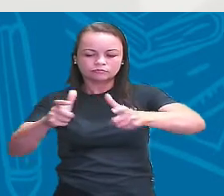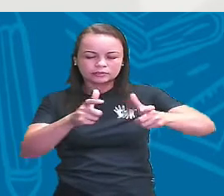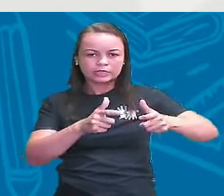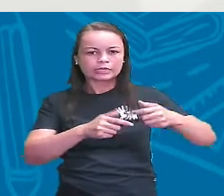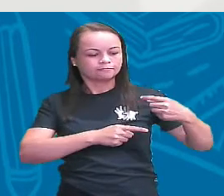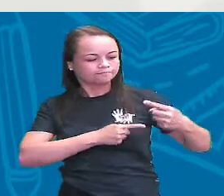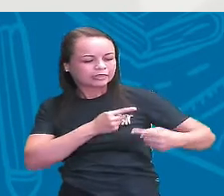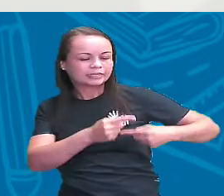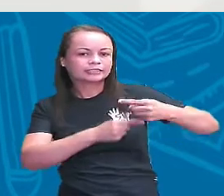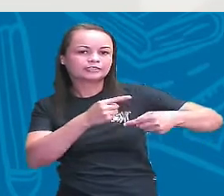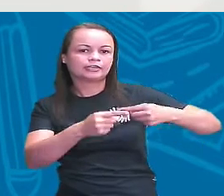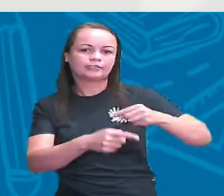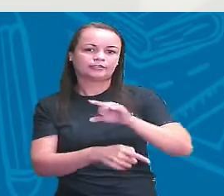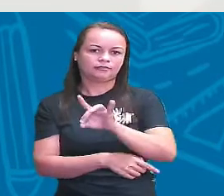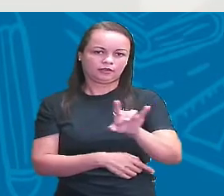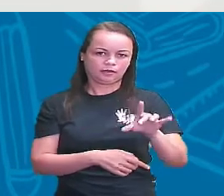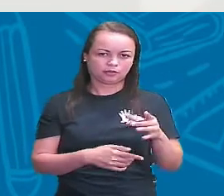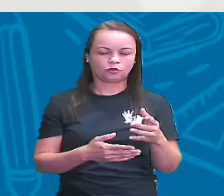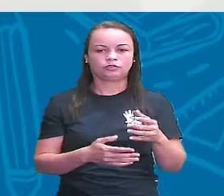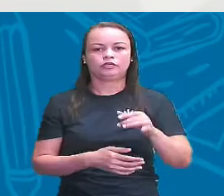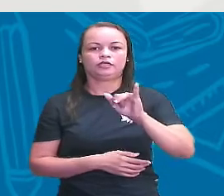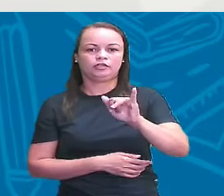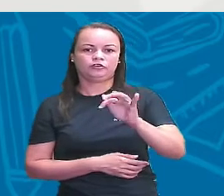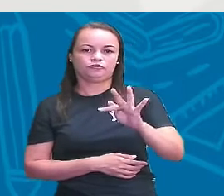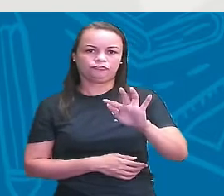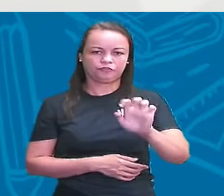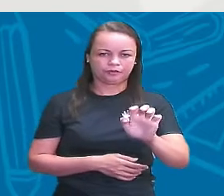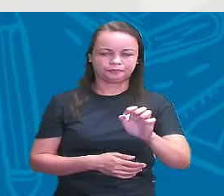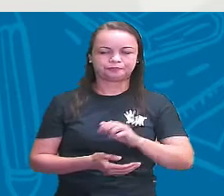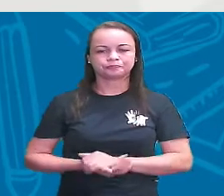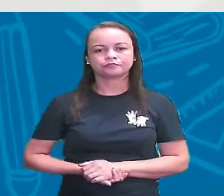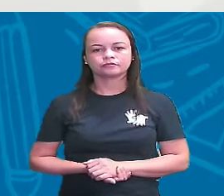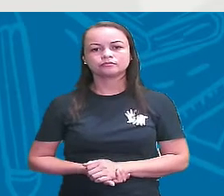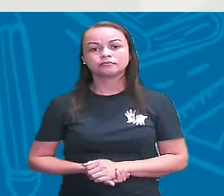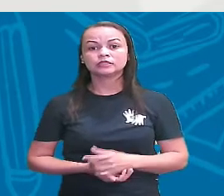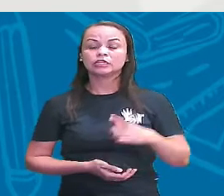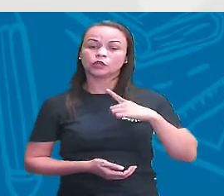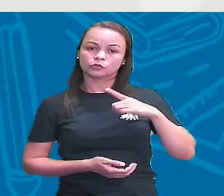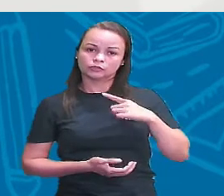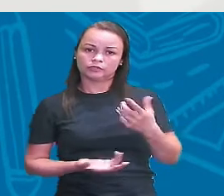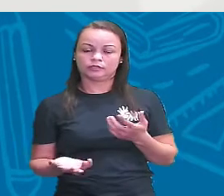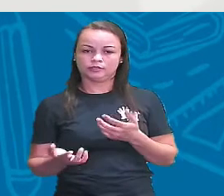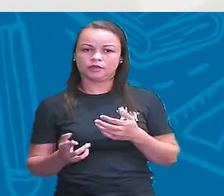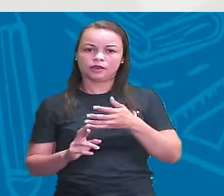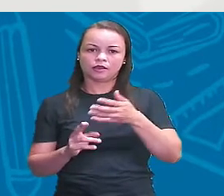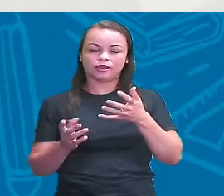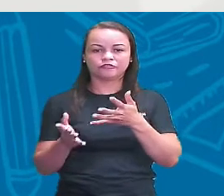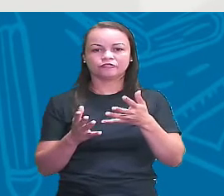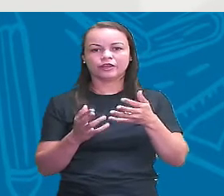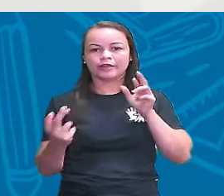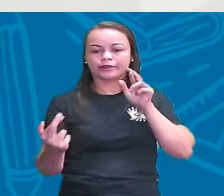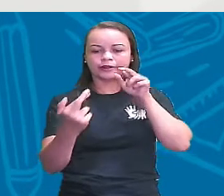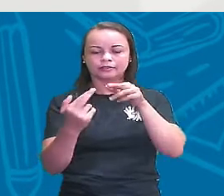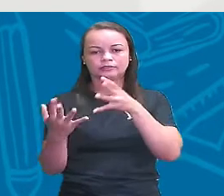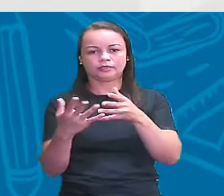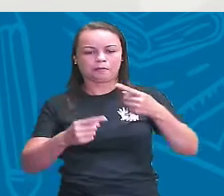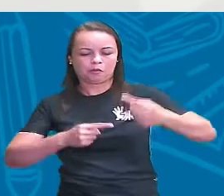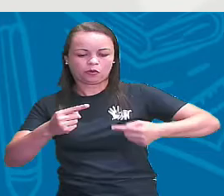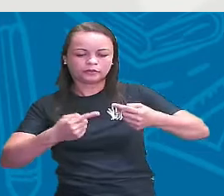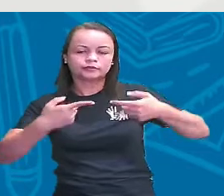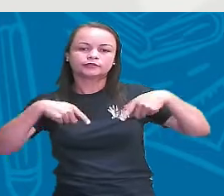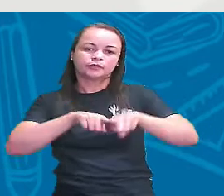de Ifé, certo? Então, vamos lá, prosseguindo. Então, tinha referência política e Ifé também se via como entreposto